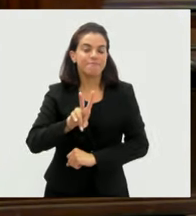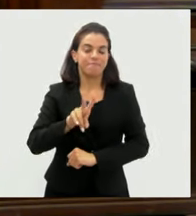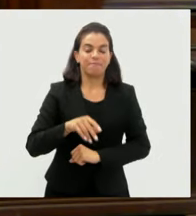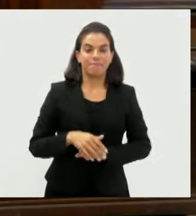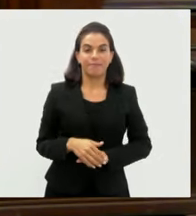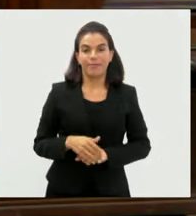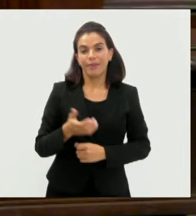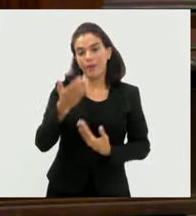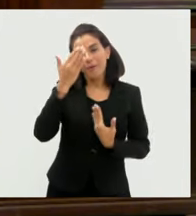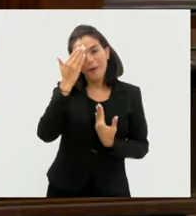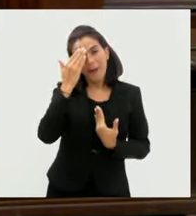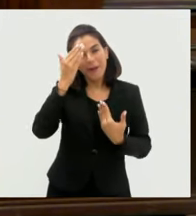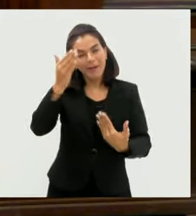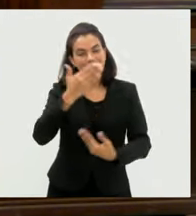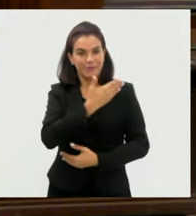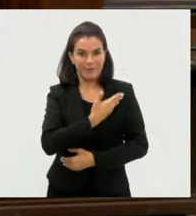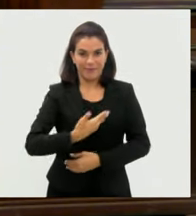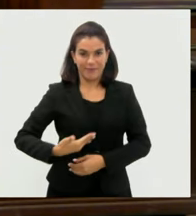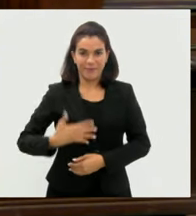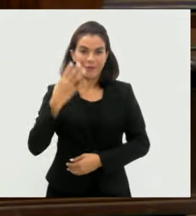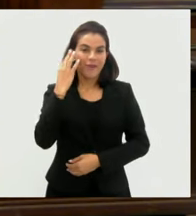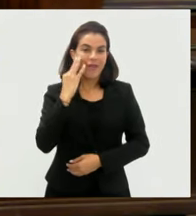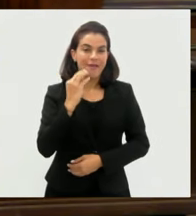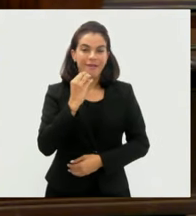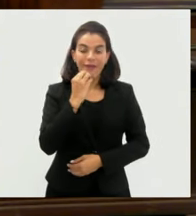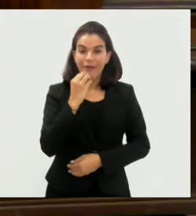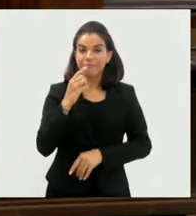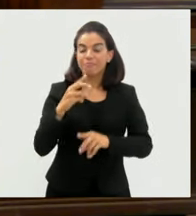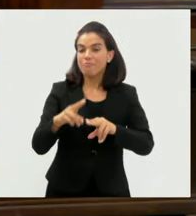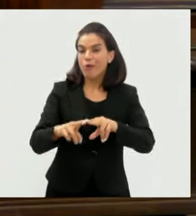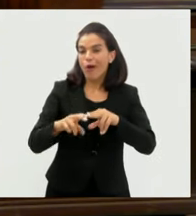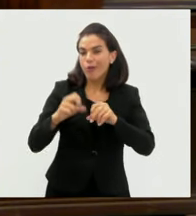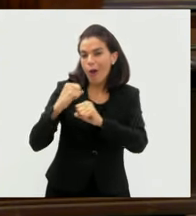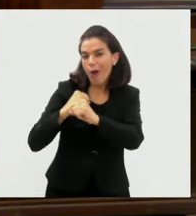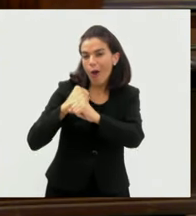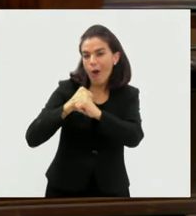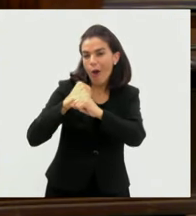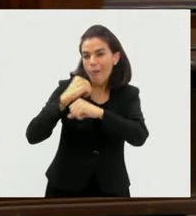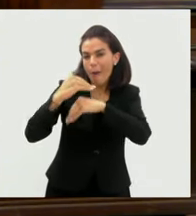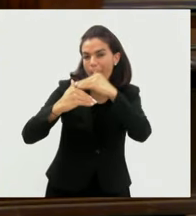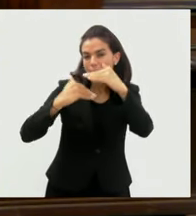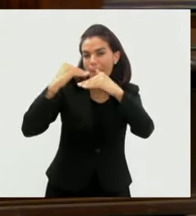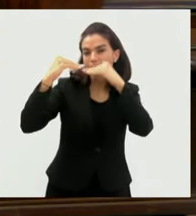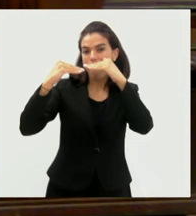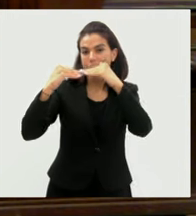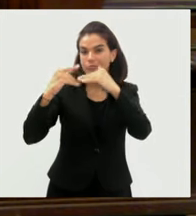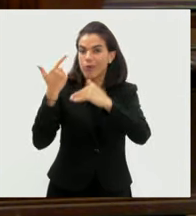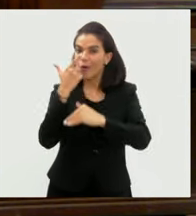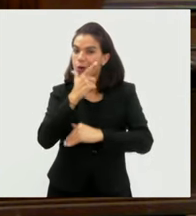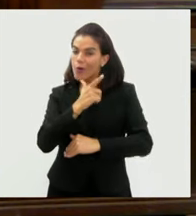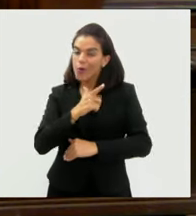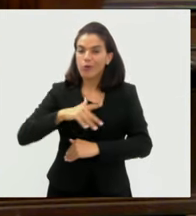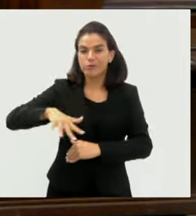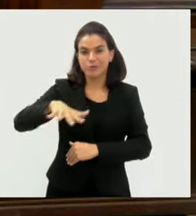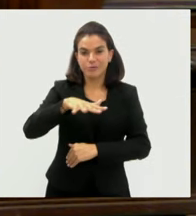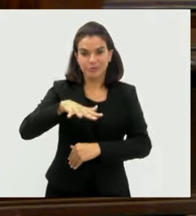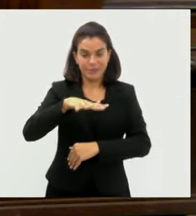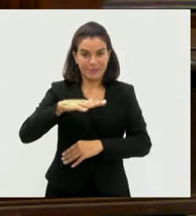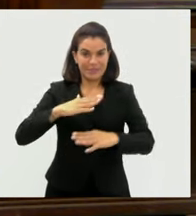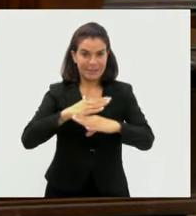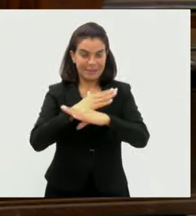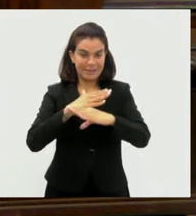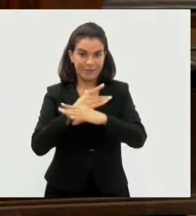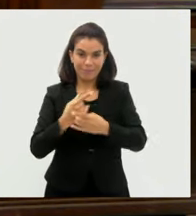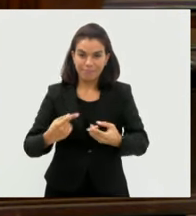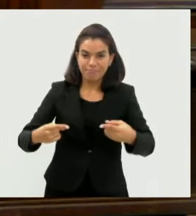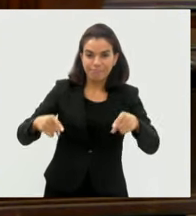agradecer ao governador Cláudio Castro por obras estruturantes que nós conseguimos levar para a nossa cidade, numa